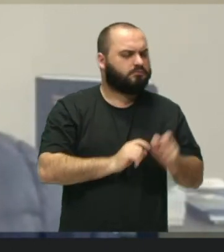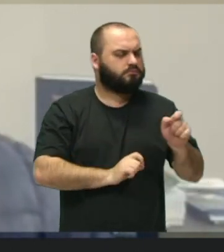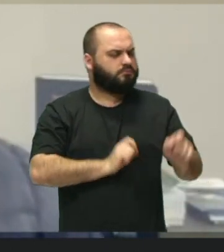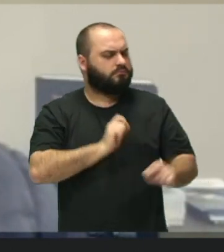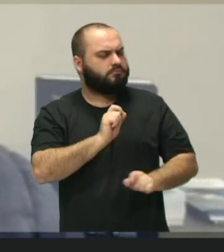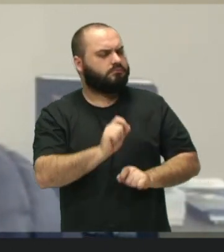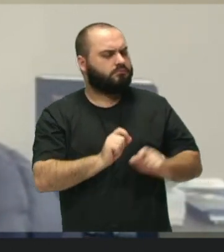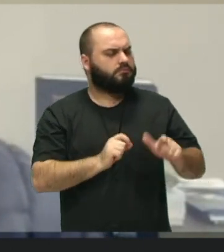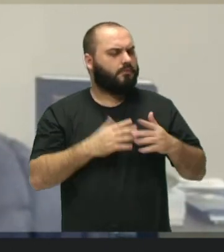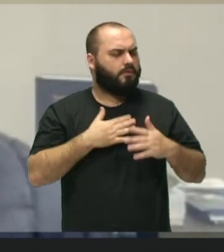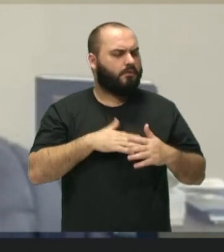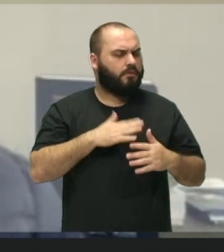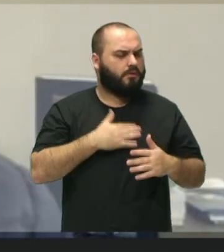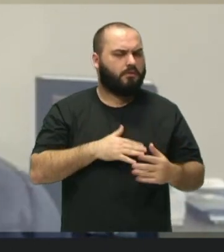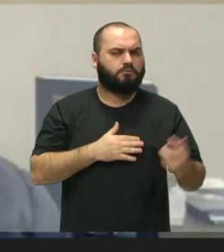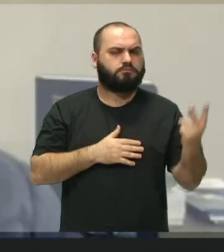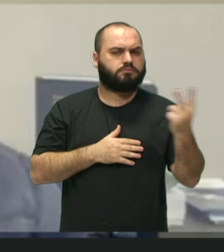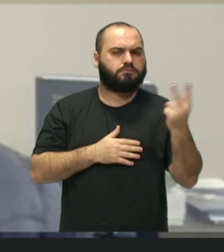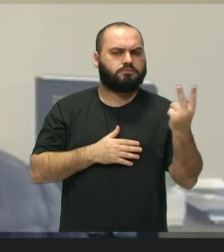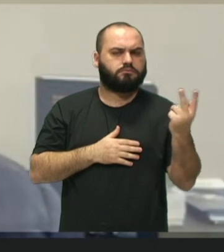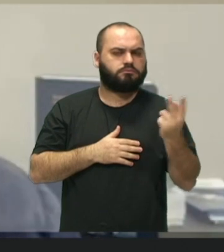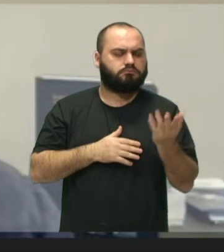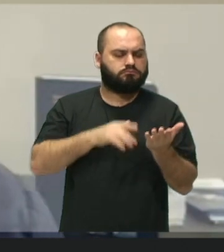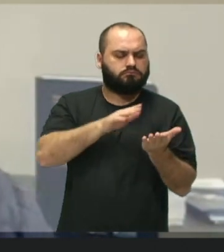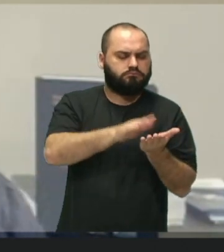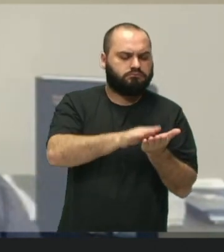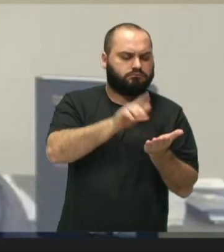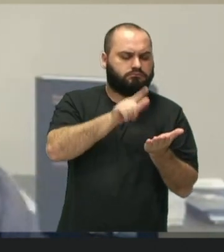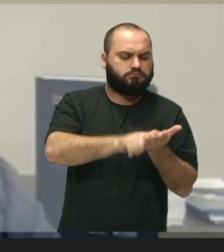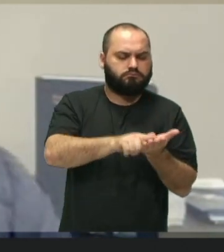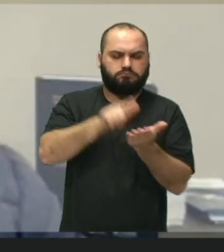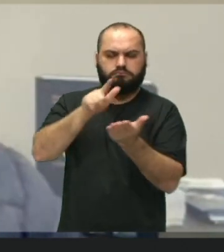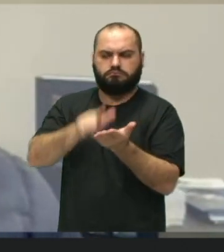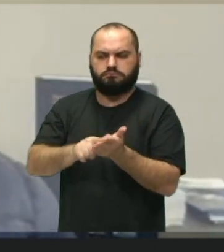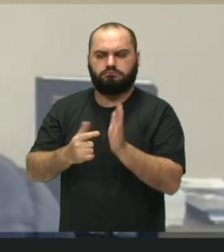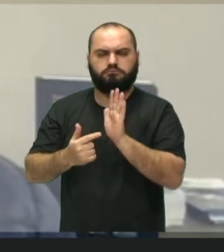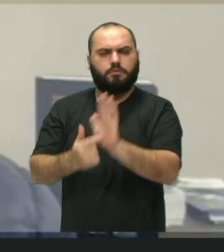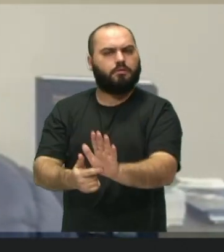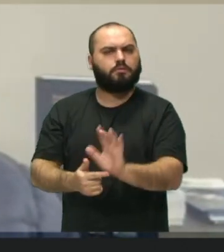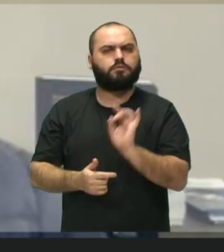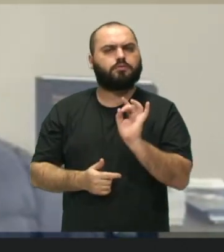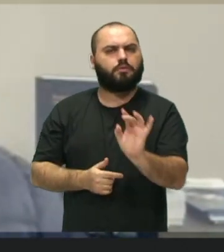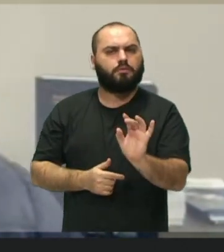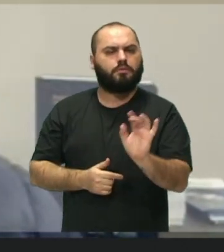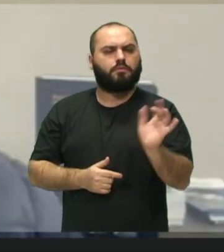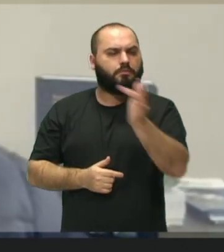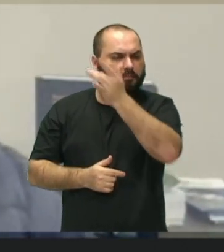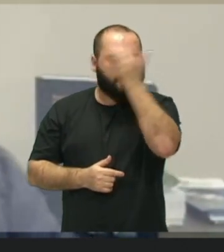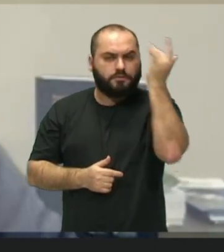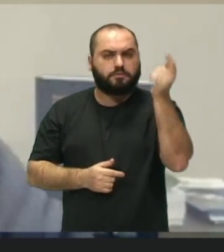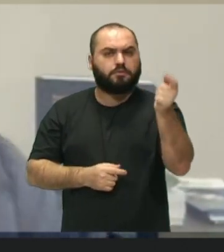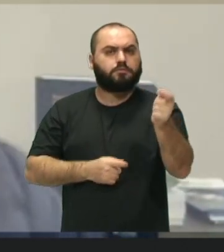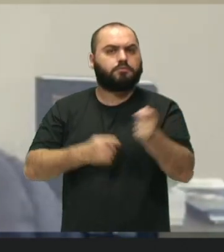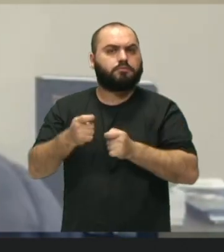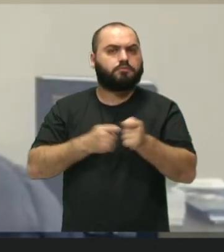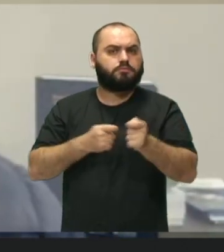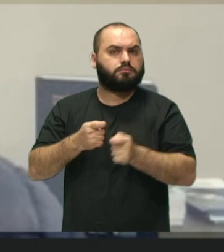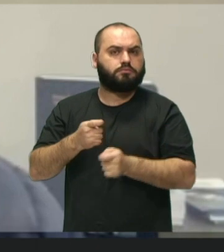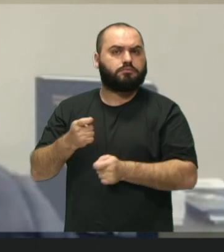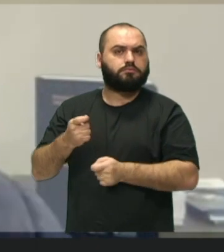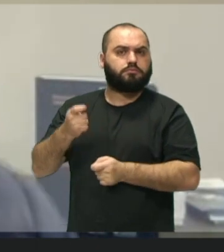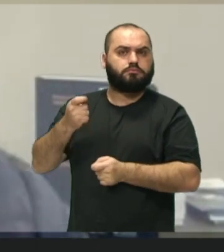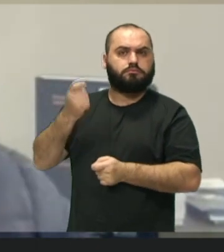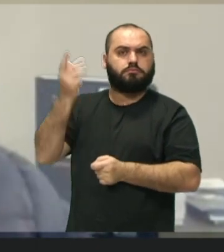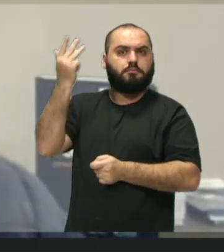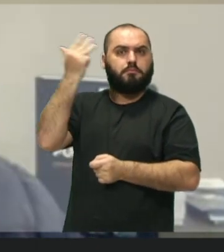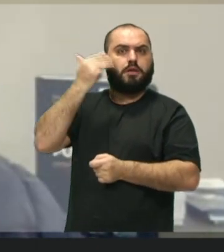coisa tranquila, são dois envelopes que ele apresentava presencialmente, e essa pessoa muitas vezes está ali fazendo um negócio multimilionário,